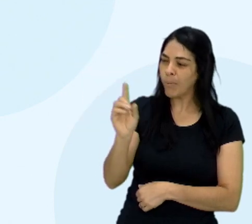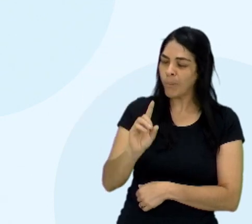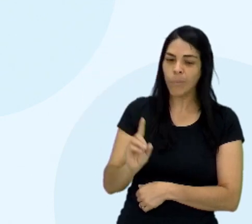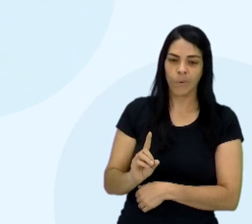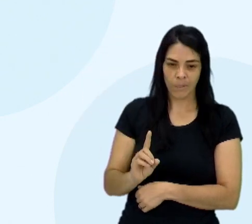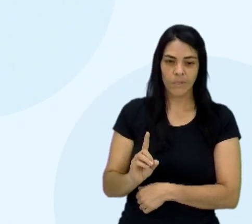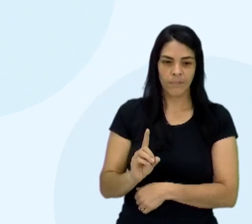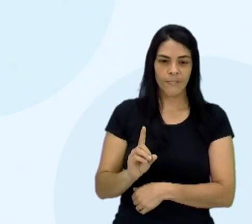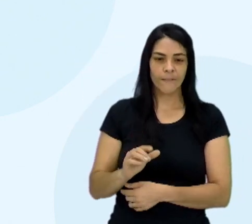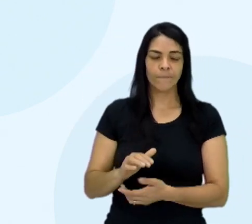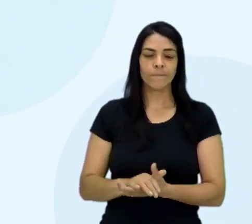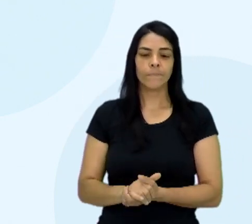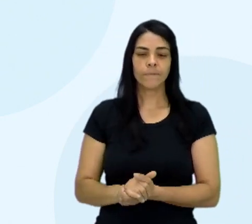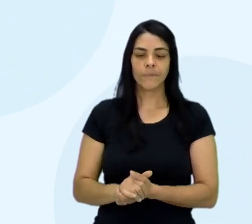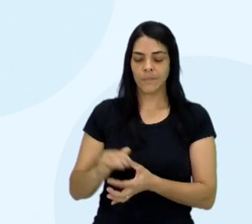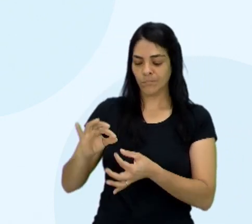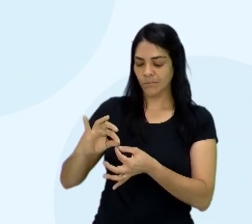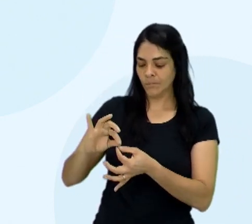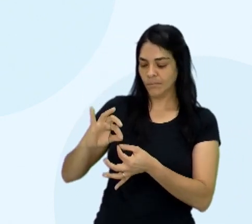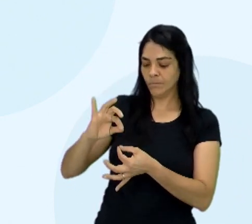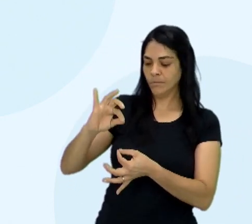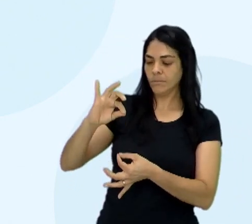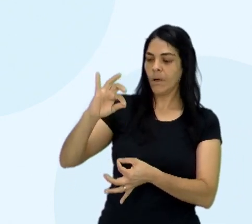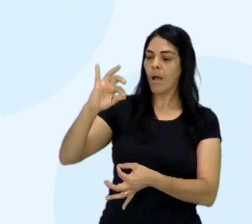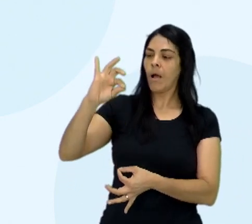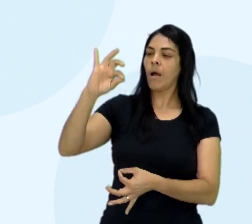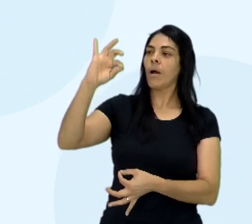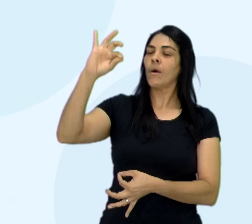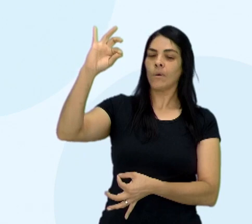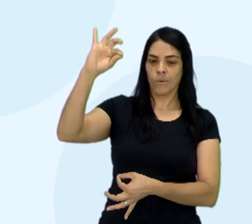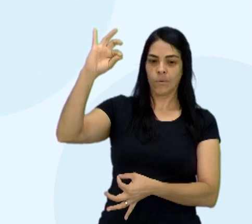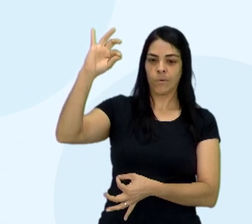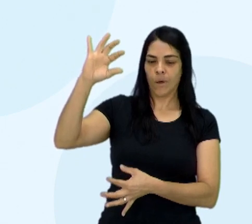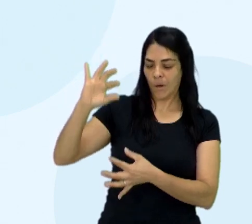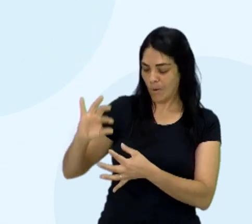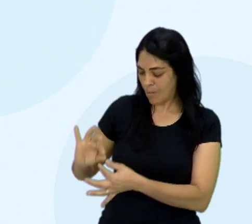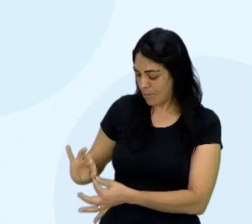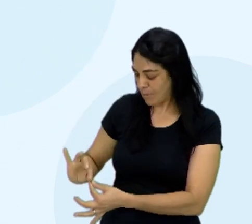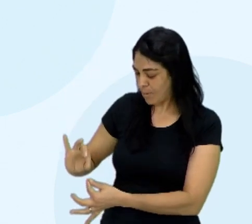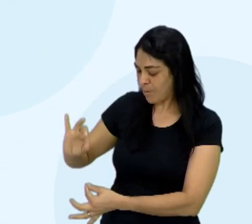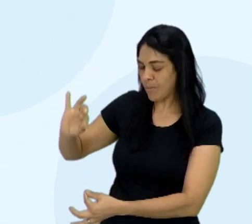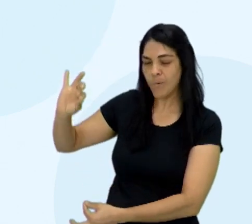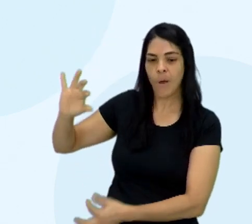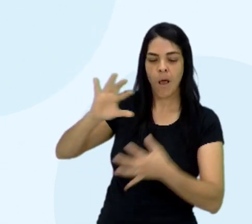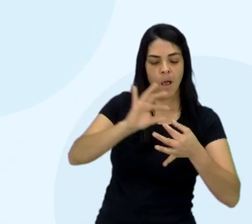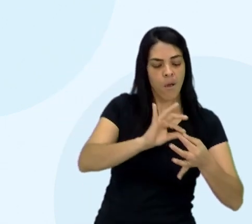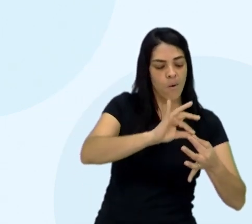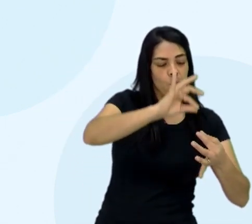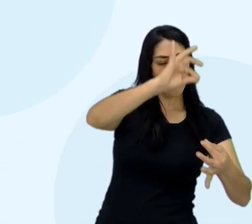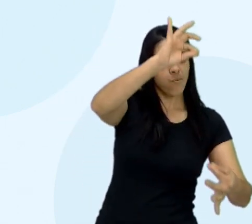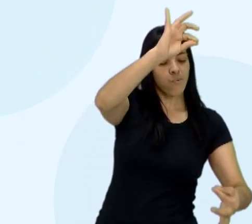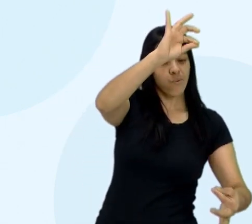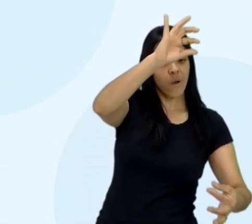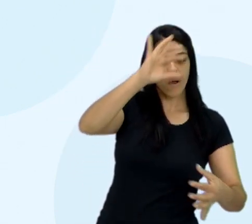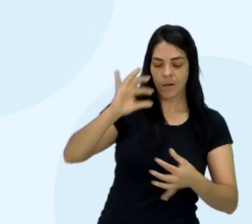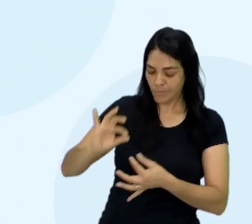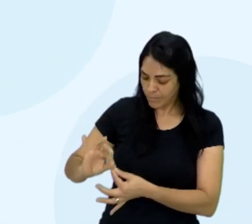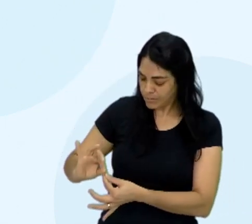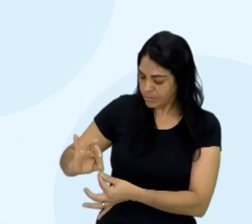são paralelas, cortadas por transversais, que são essas aqui, no caso que eu representei pela altura, a gente vai